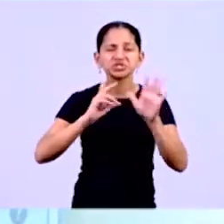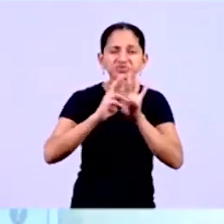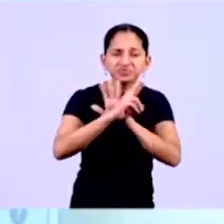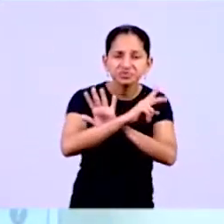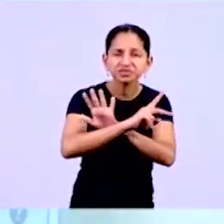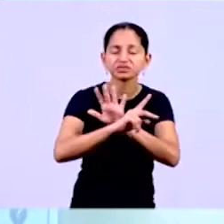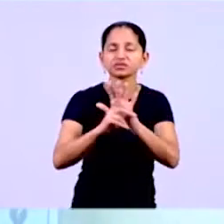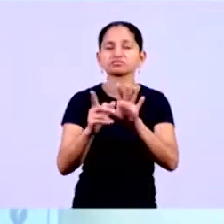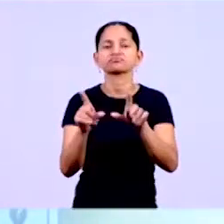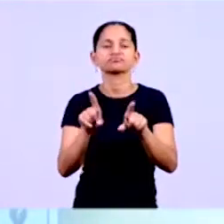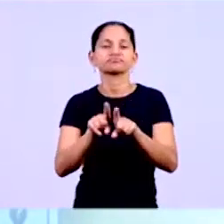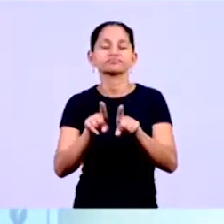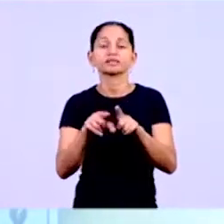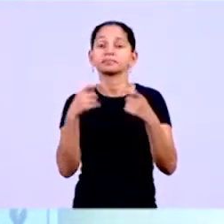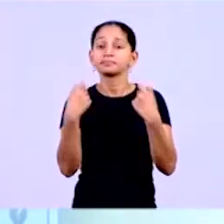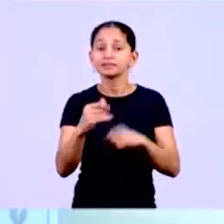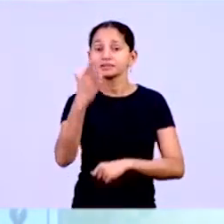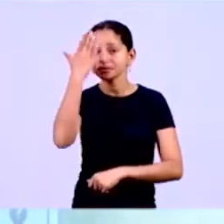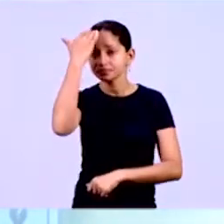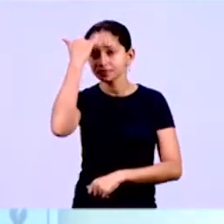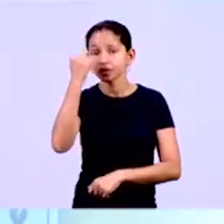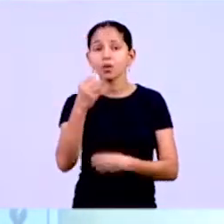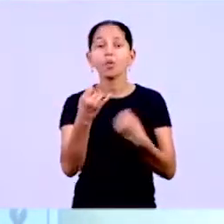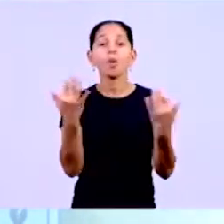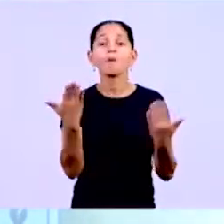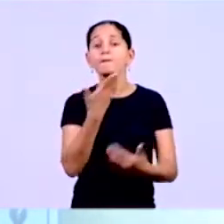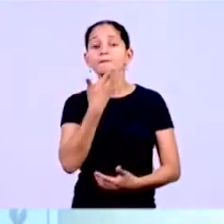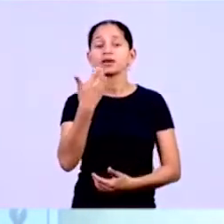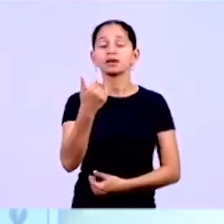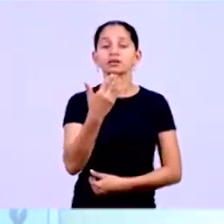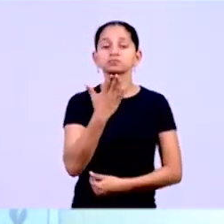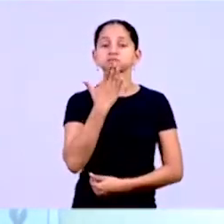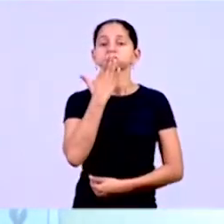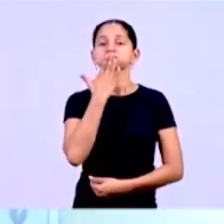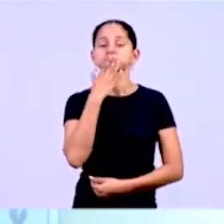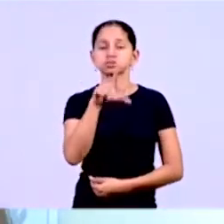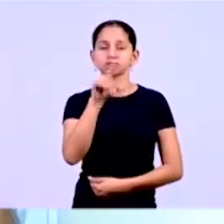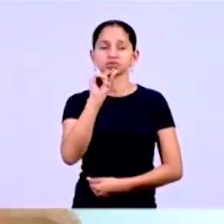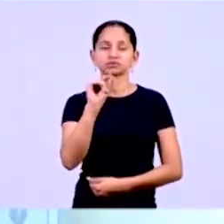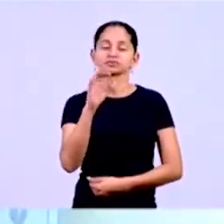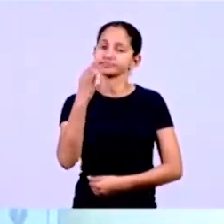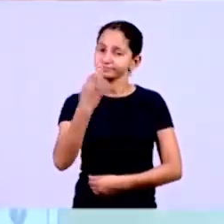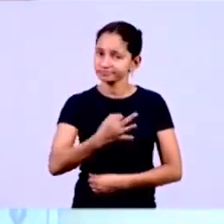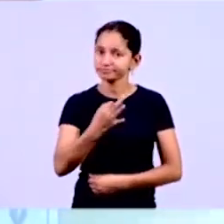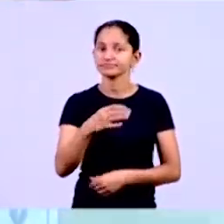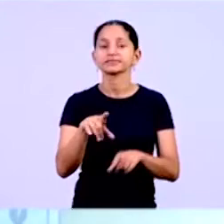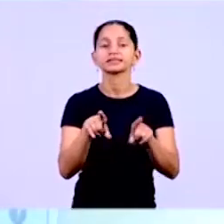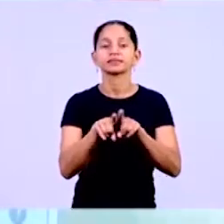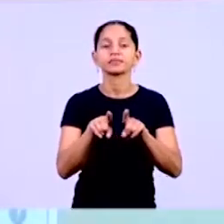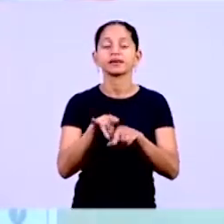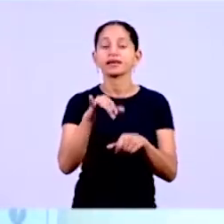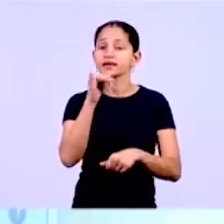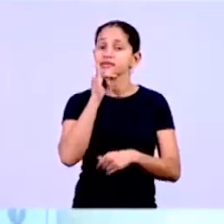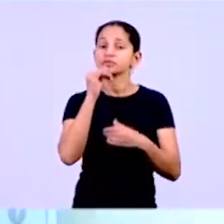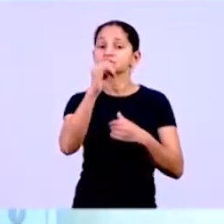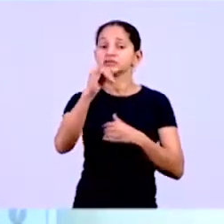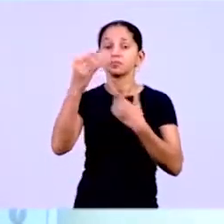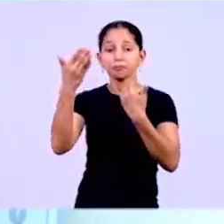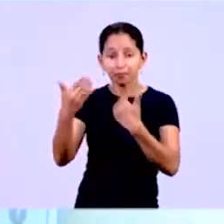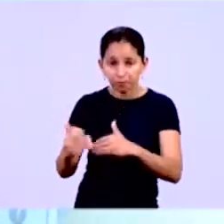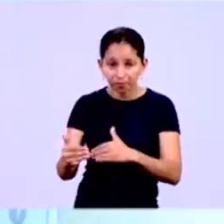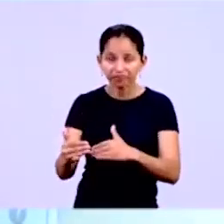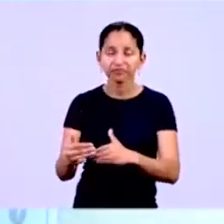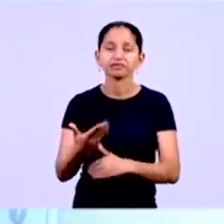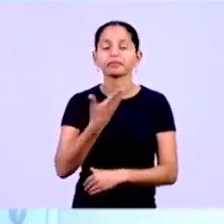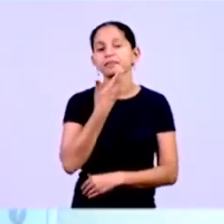né? A gente precisa saber qual que é interessante para a gente, o que é que vai servir para a gente. Isso é uma coisa, por exemplo, numa prova poderia cair qual seria